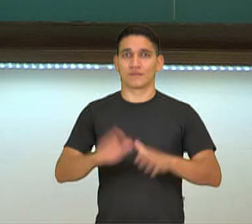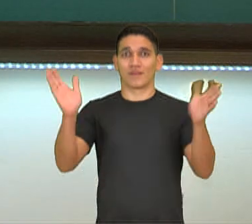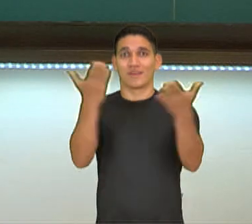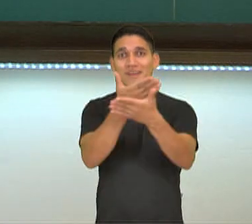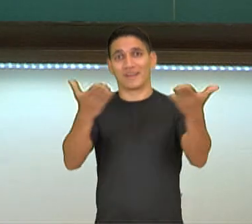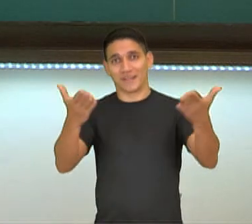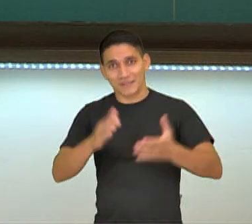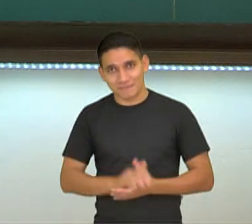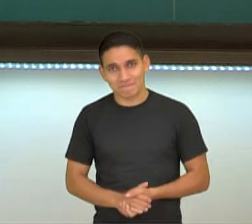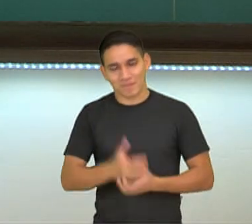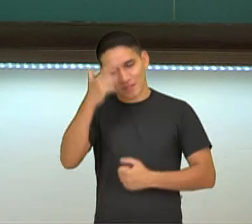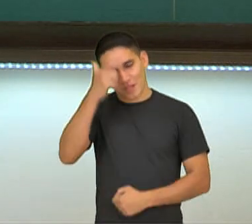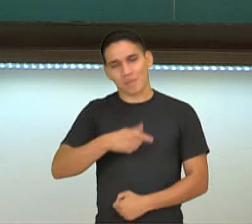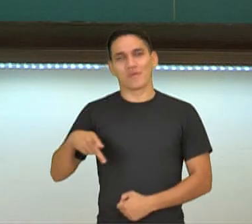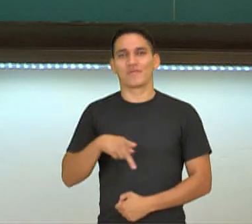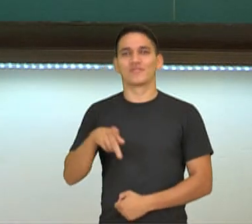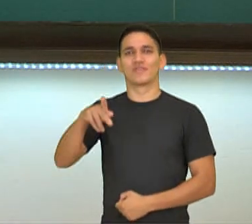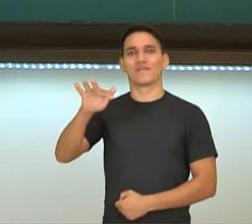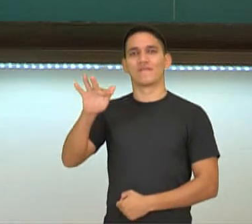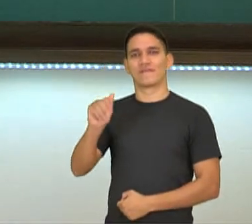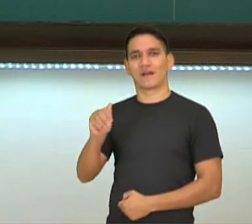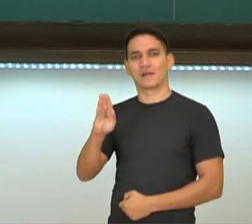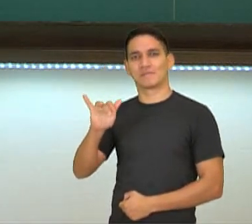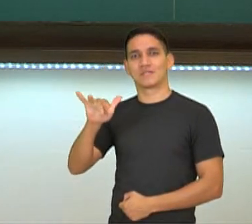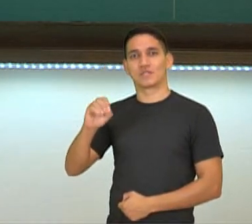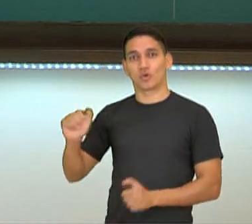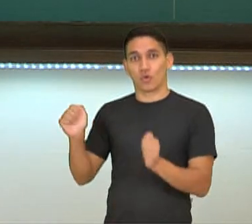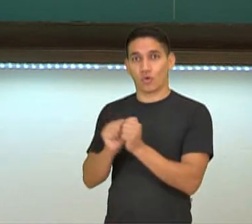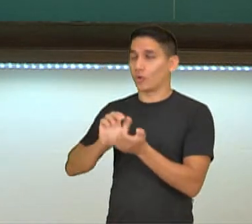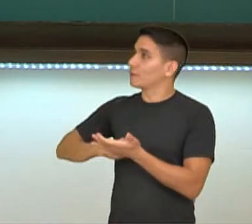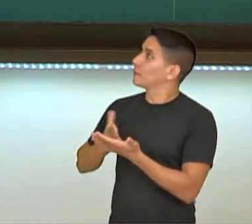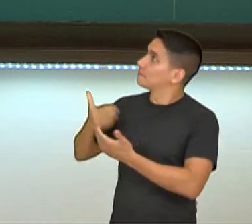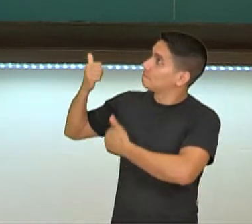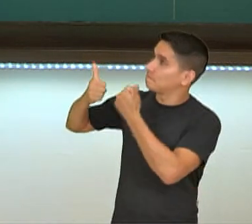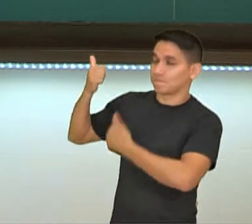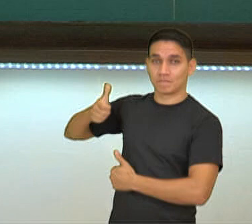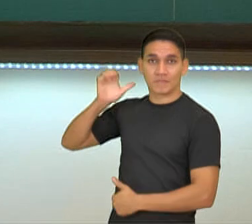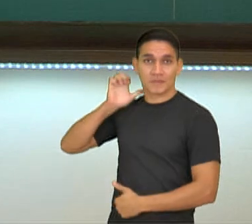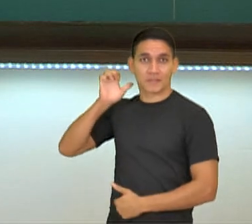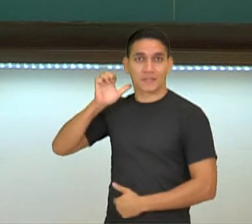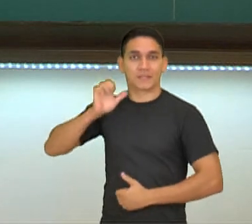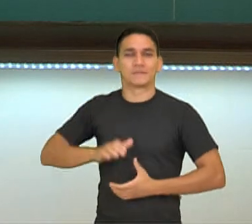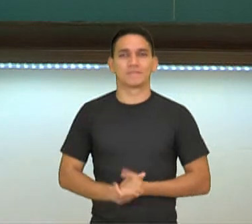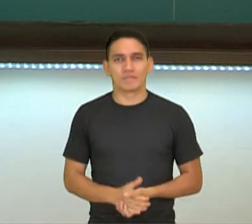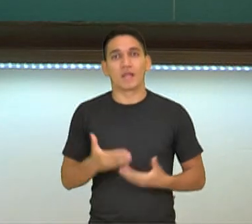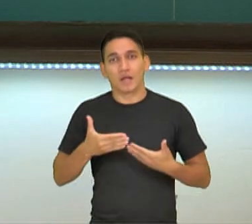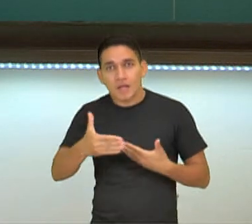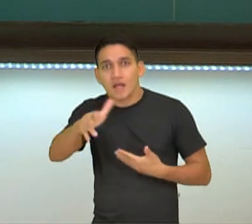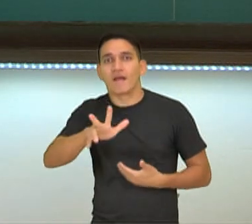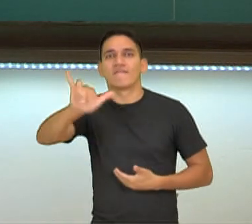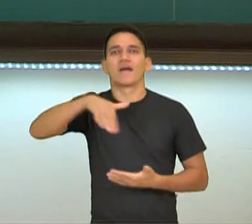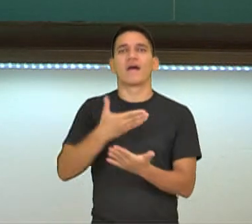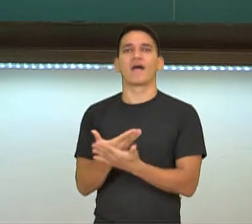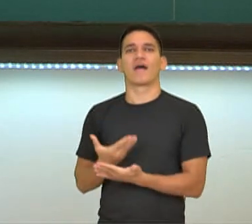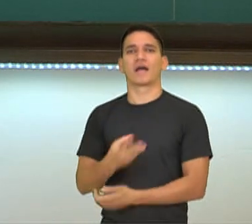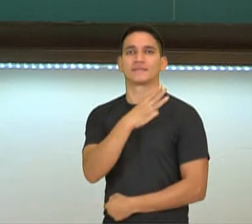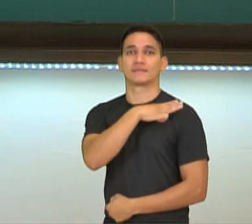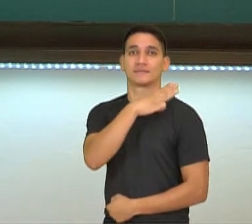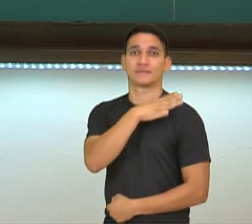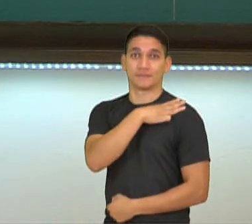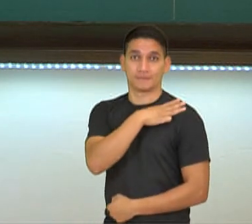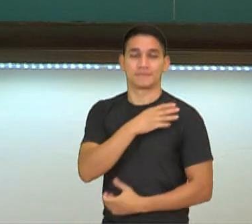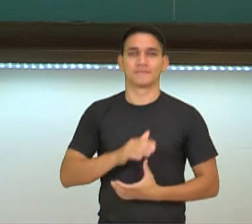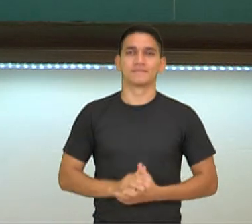Olá galera, aqui é o professor Fábio, aqui ao meu lado o Ezion, mais uma aula do terceiro ano